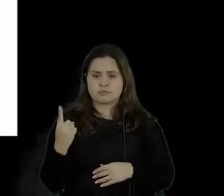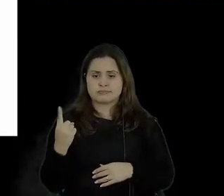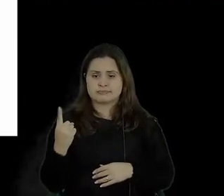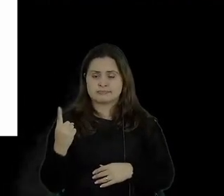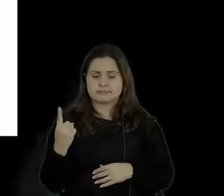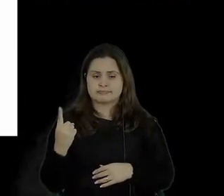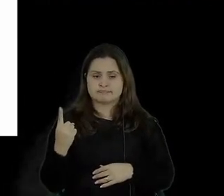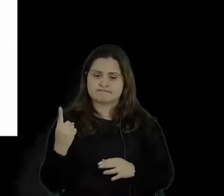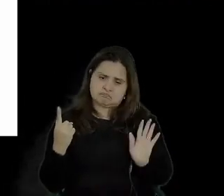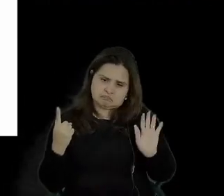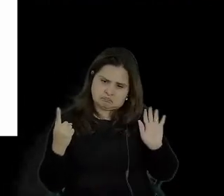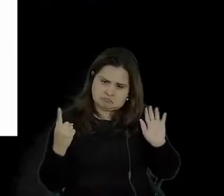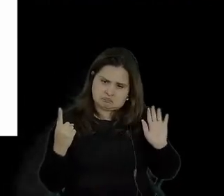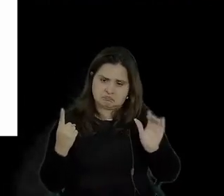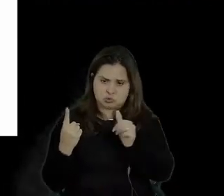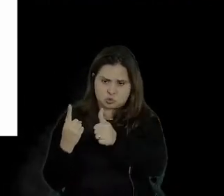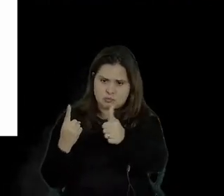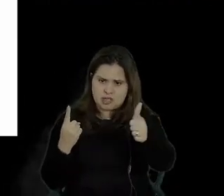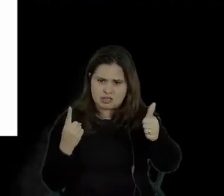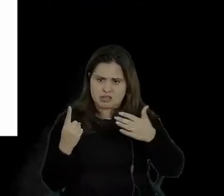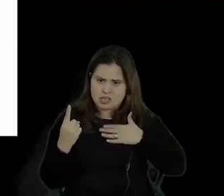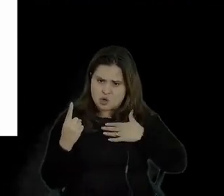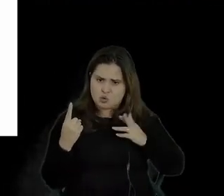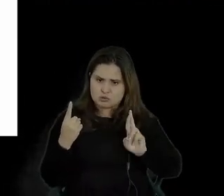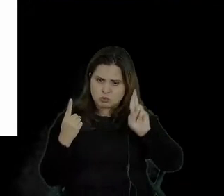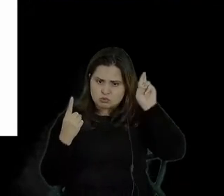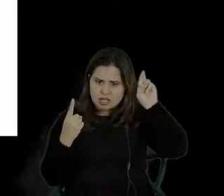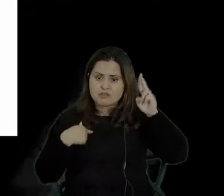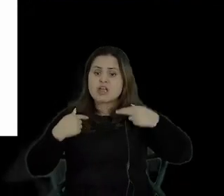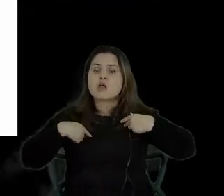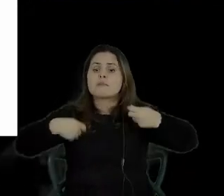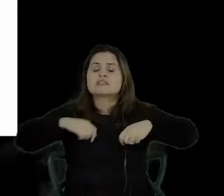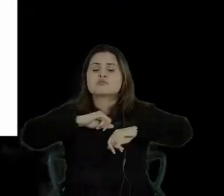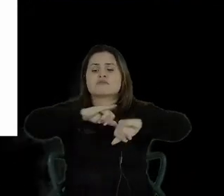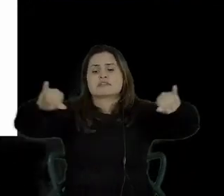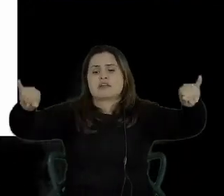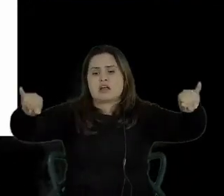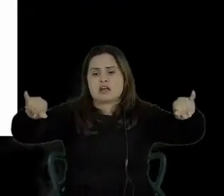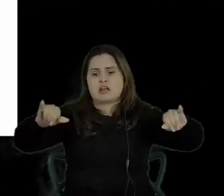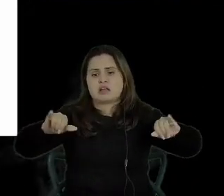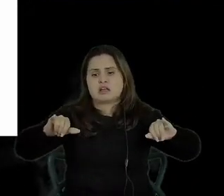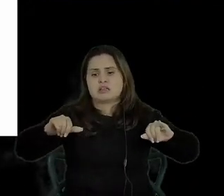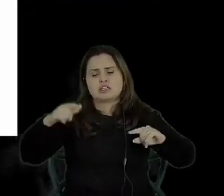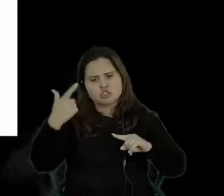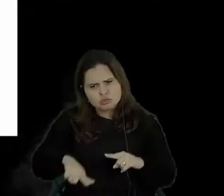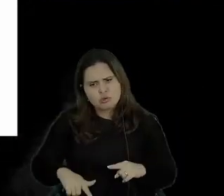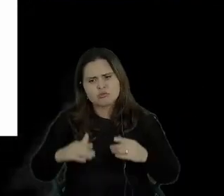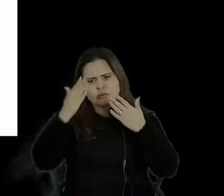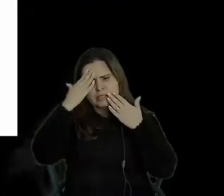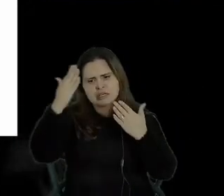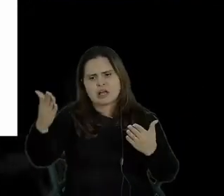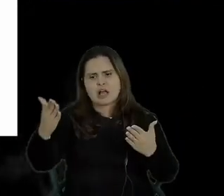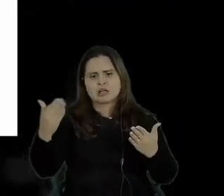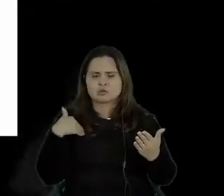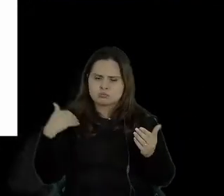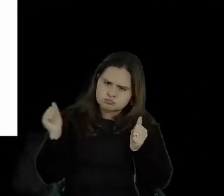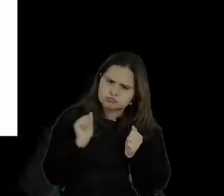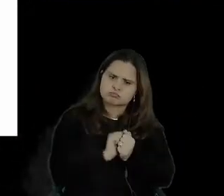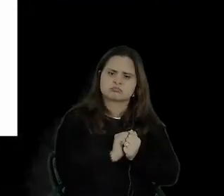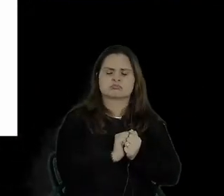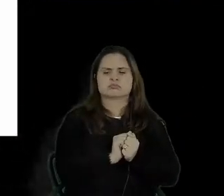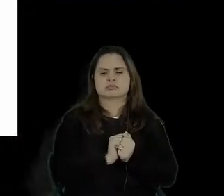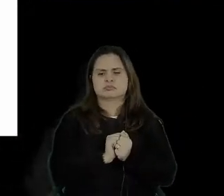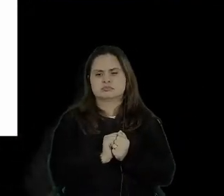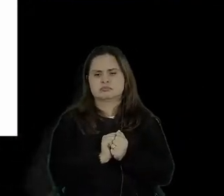Tudo bem, isso é responsabilidade minha. Eu que tenho que divulgar. E, de novo, muito obrigado por estar junto com a gente.